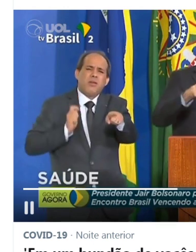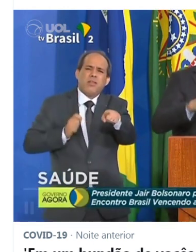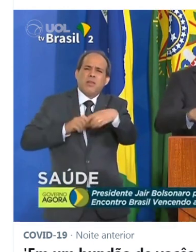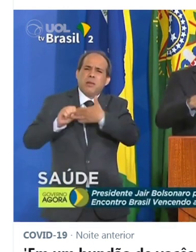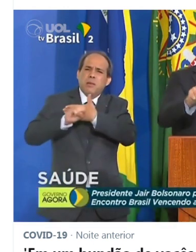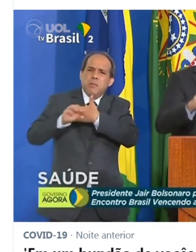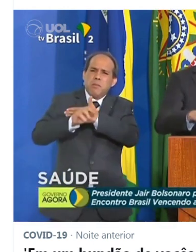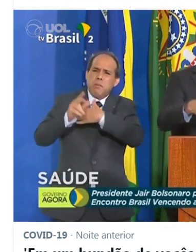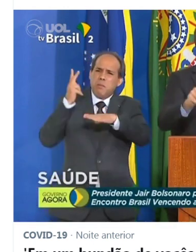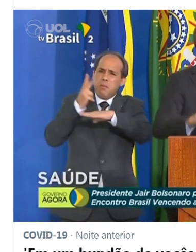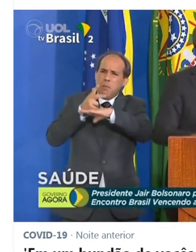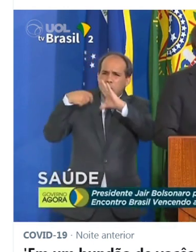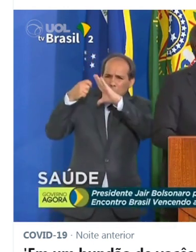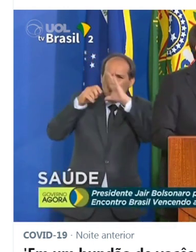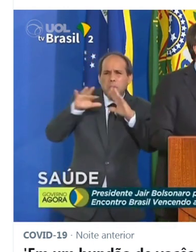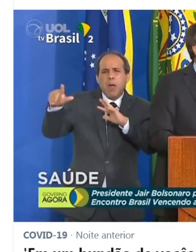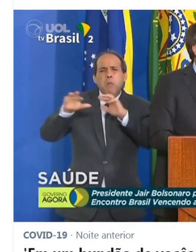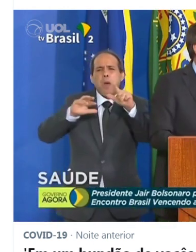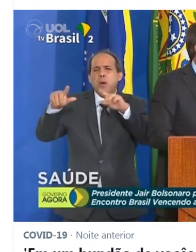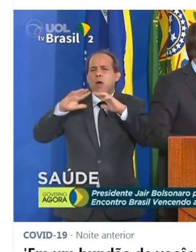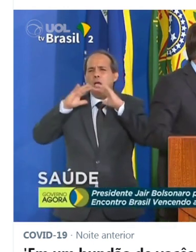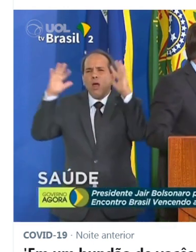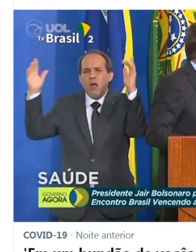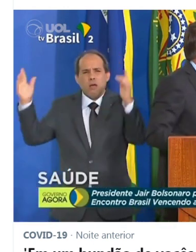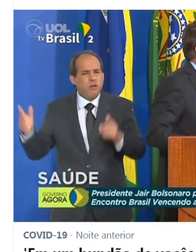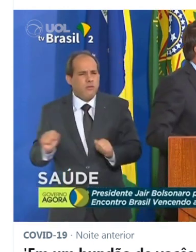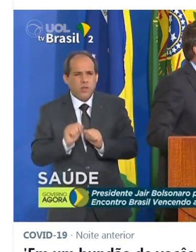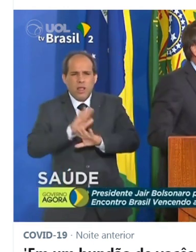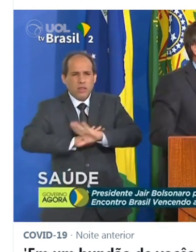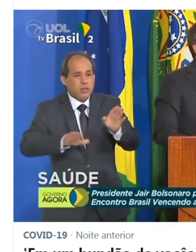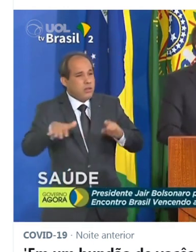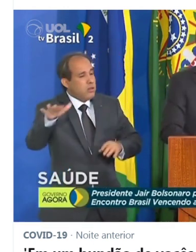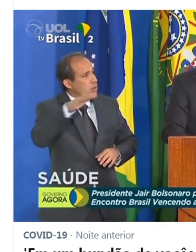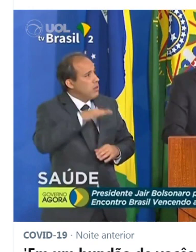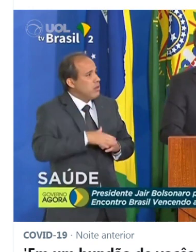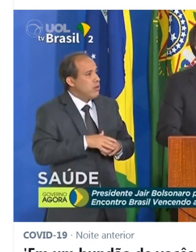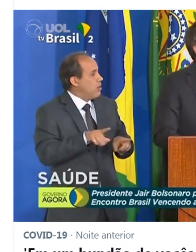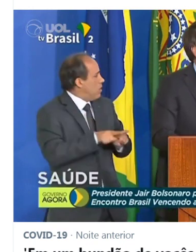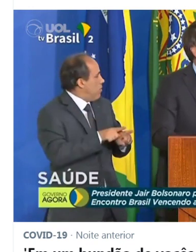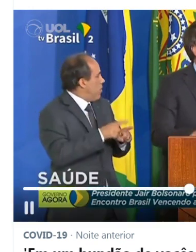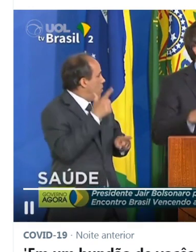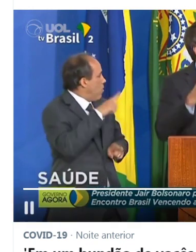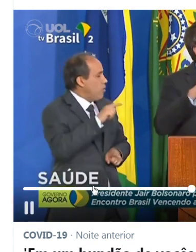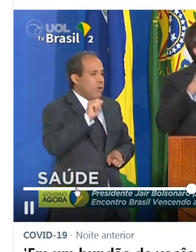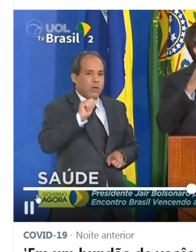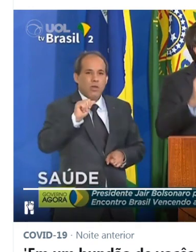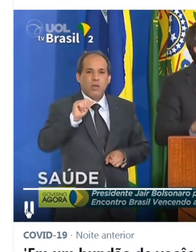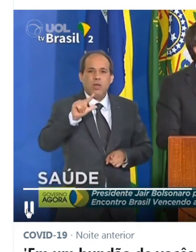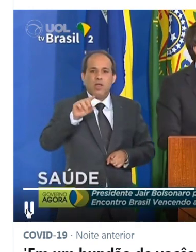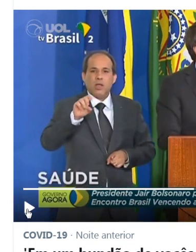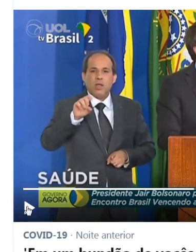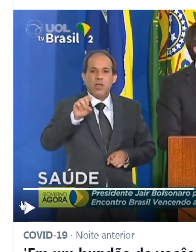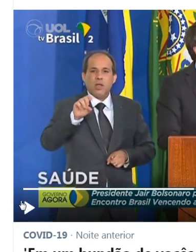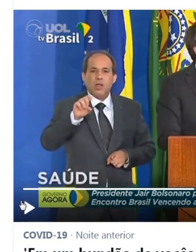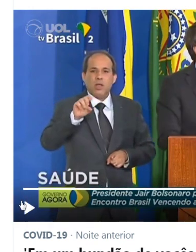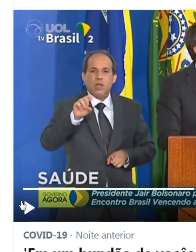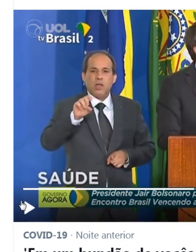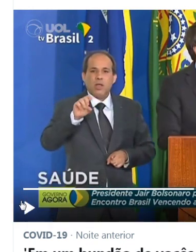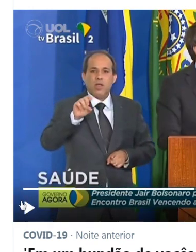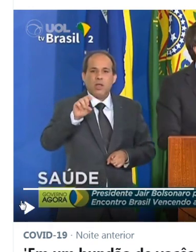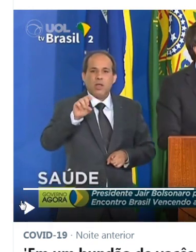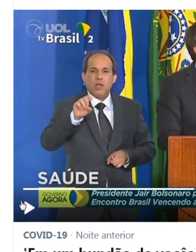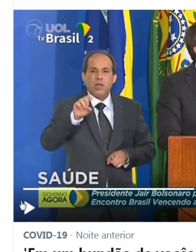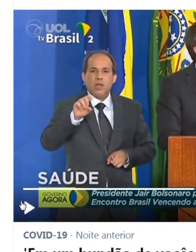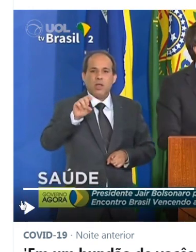maldade, usar caneta com maldade em grande parte. Tem exceções, né? Como aqui o Alexandre Garcia. A chance de sorver. Essa parte